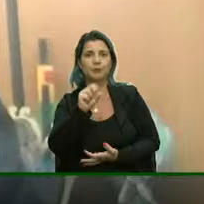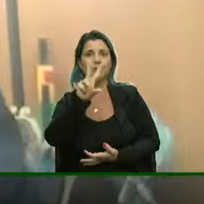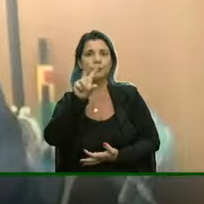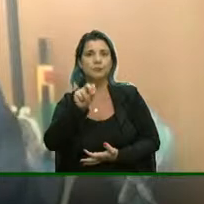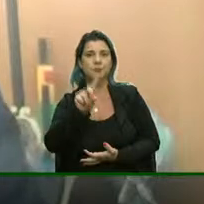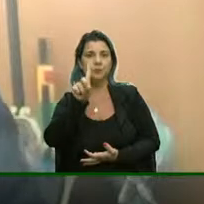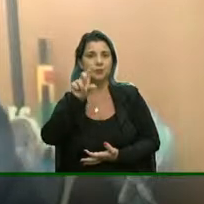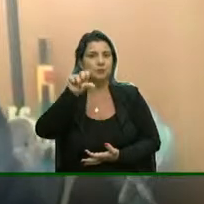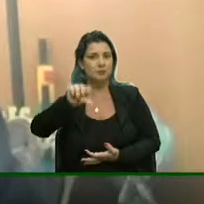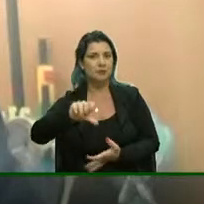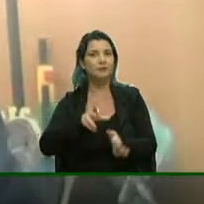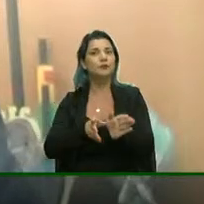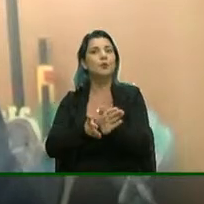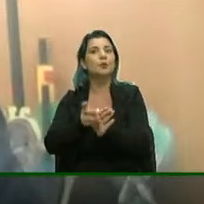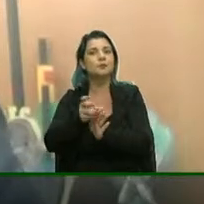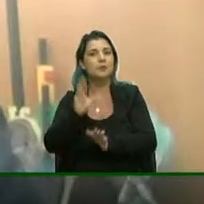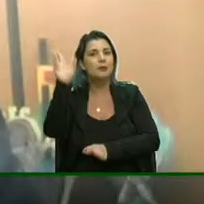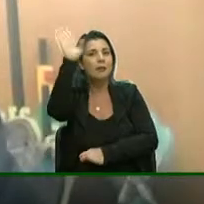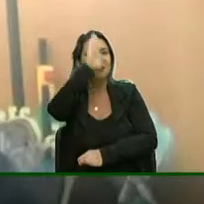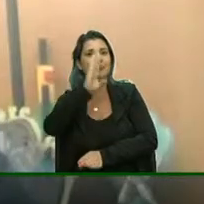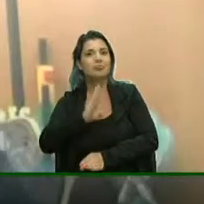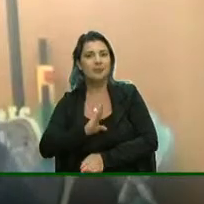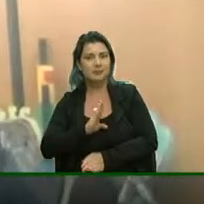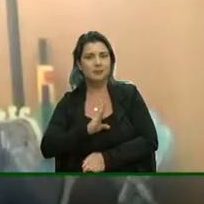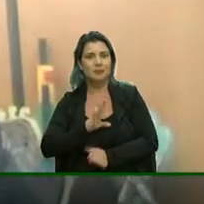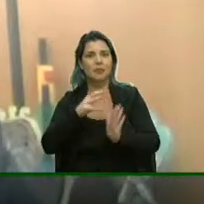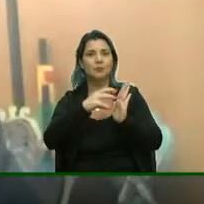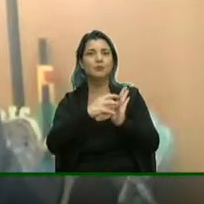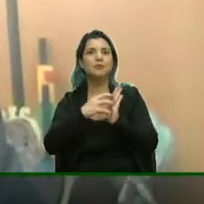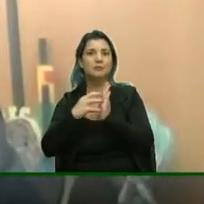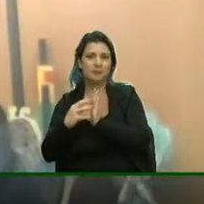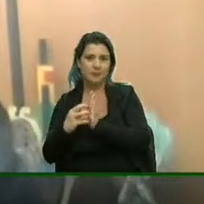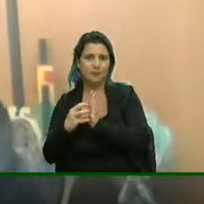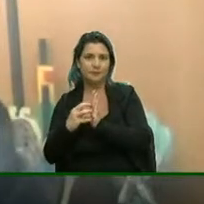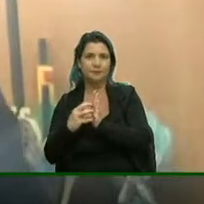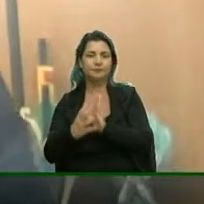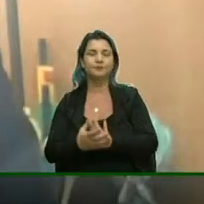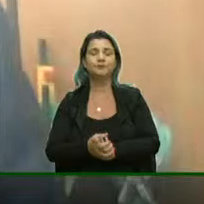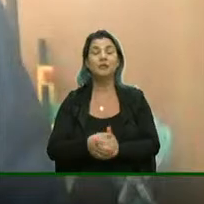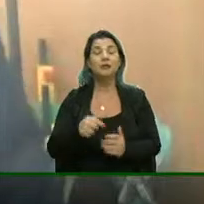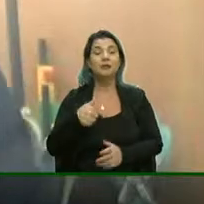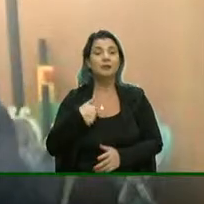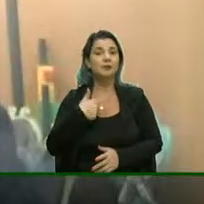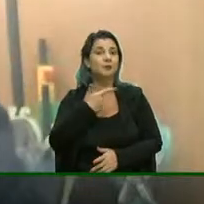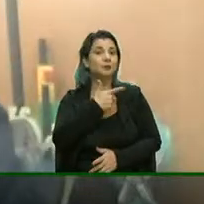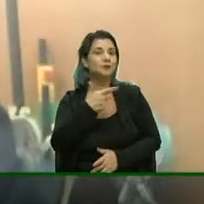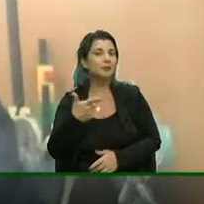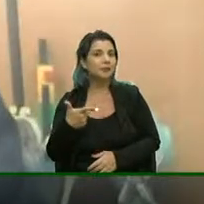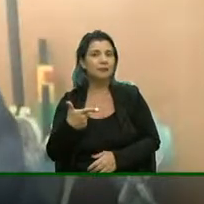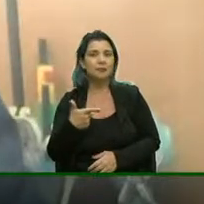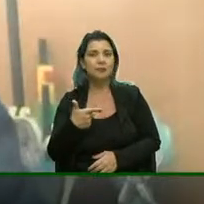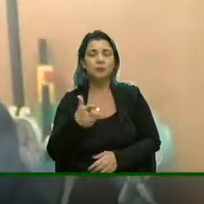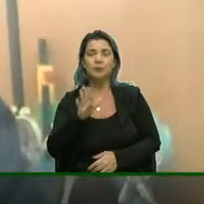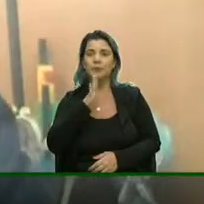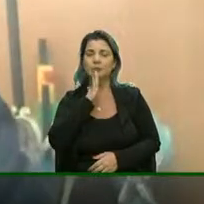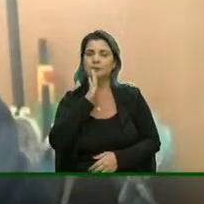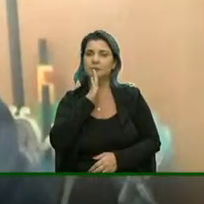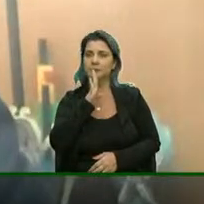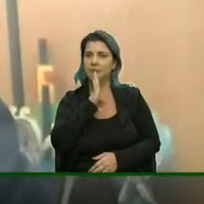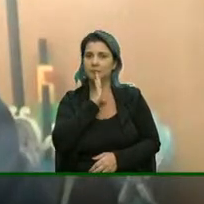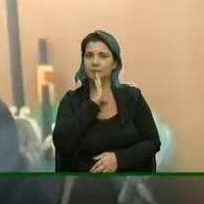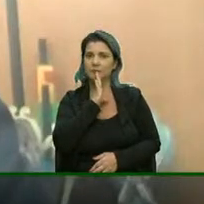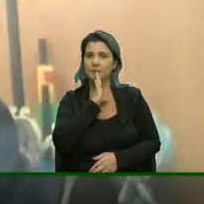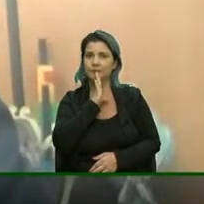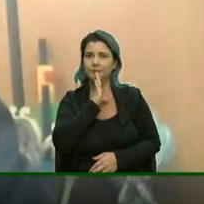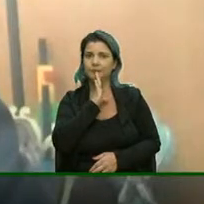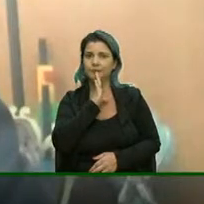788/2019 do Conselho Nacional de Trânsito. Eu não tenho o conhecimento